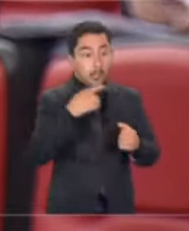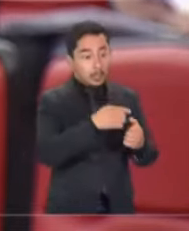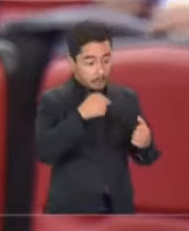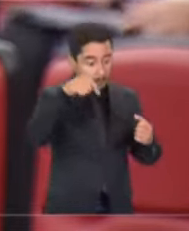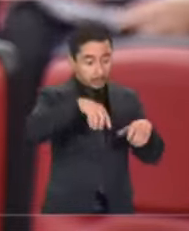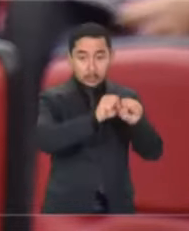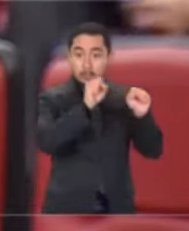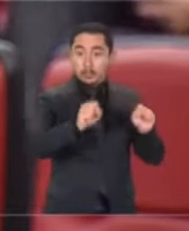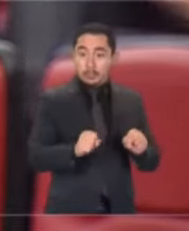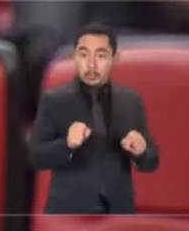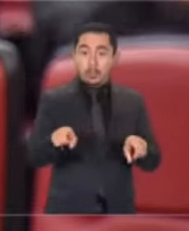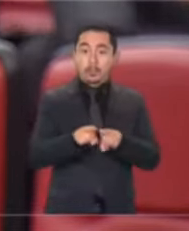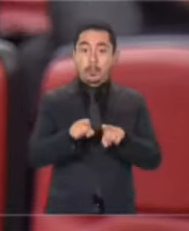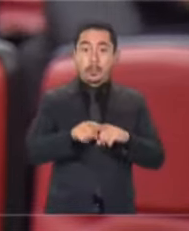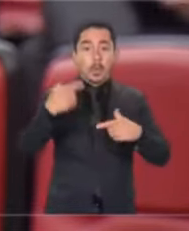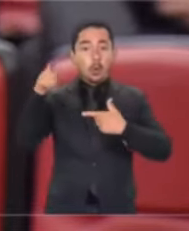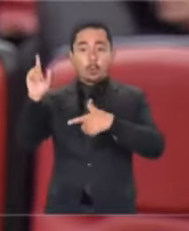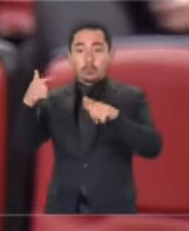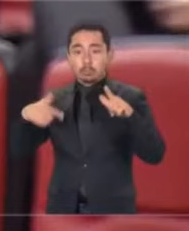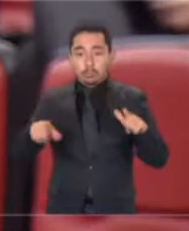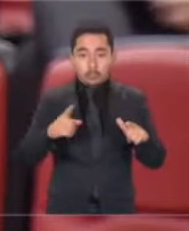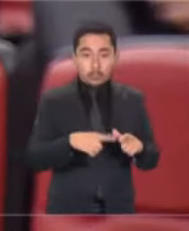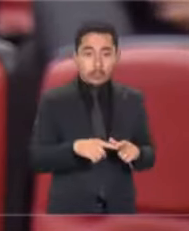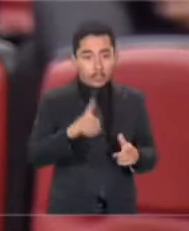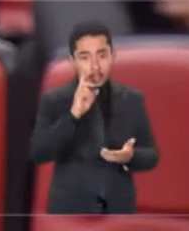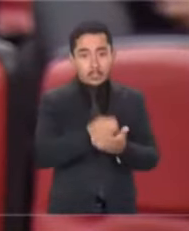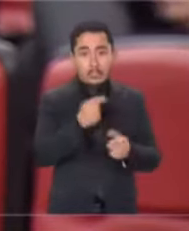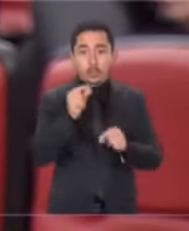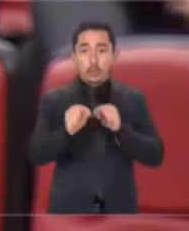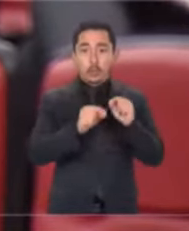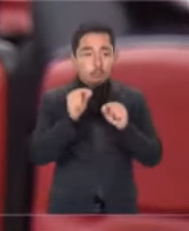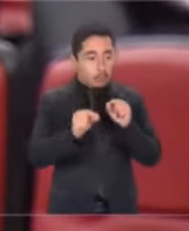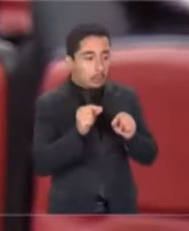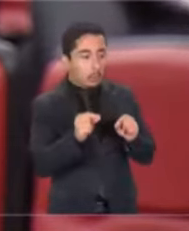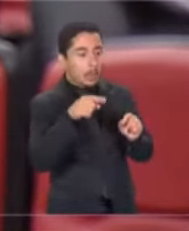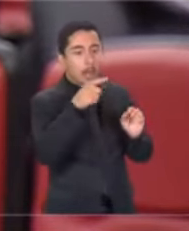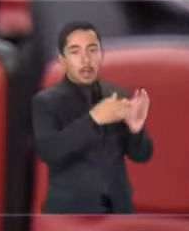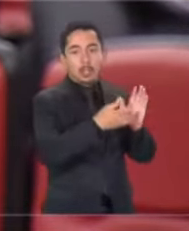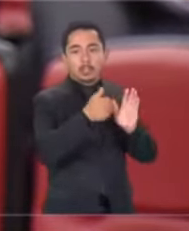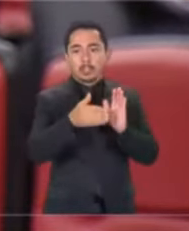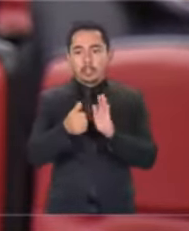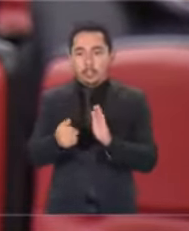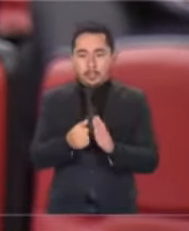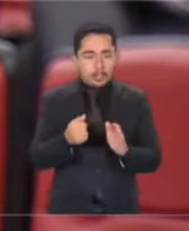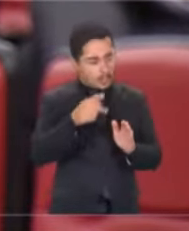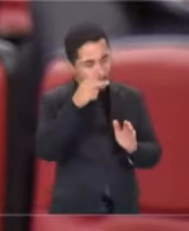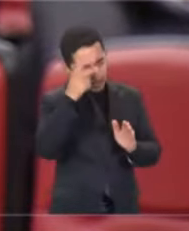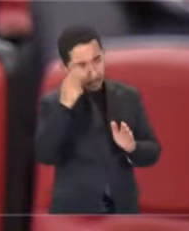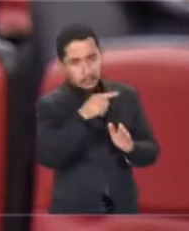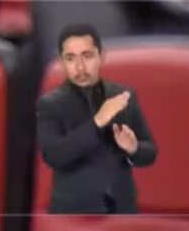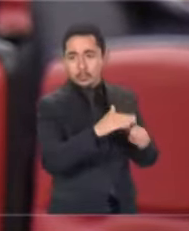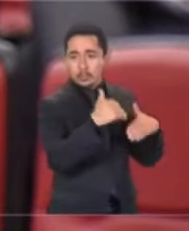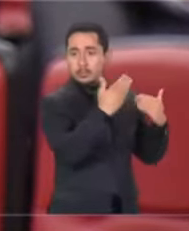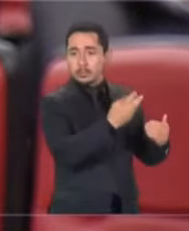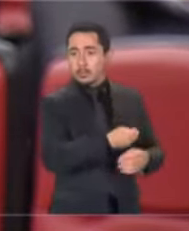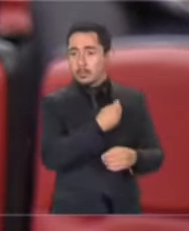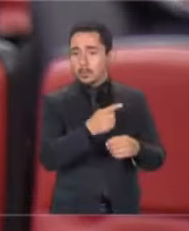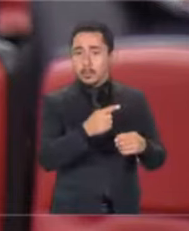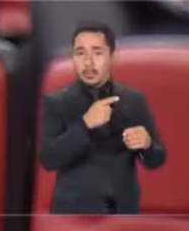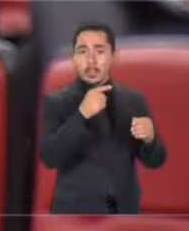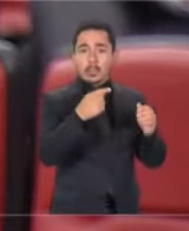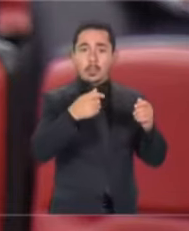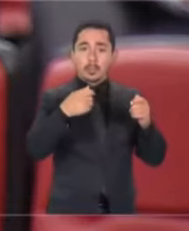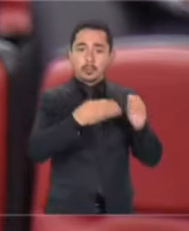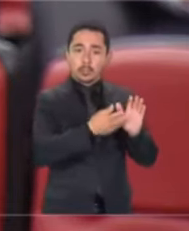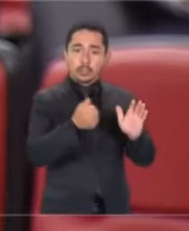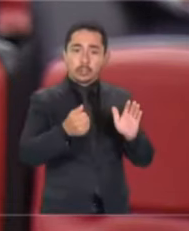que as razões de foro íntimo que conduzem à desistência tácita de uma candidata jamais poderiam justificar a quebra do princípio da intervenção mínima que